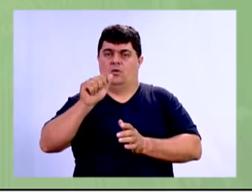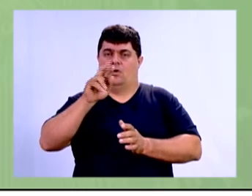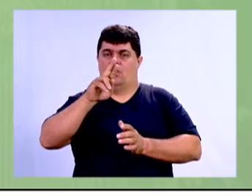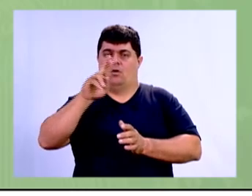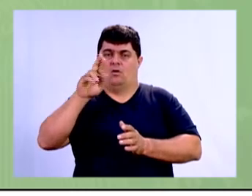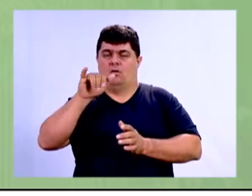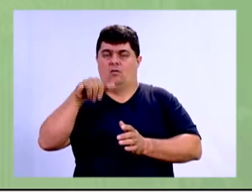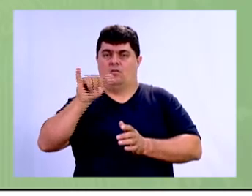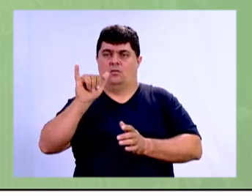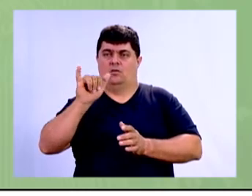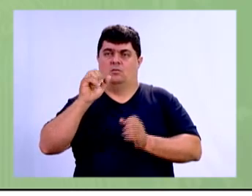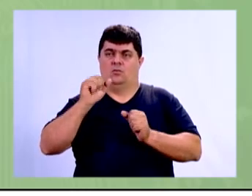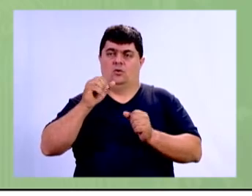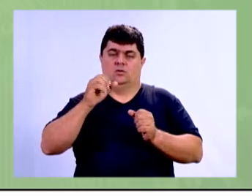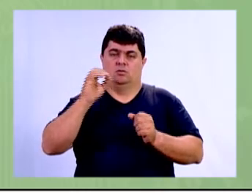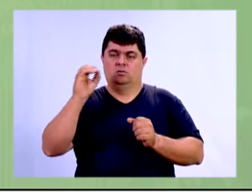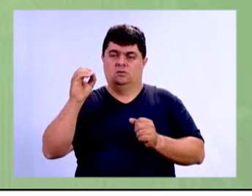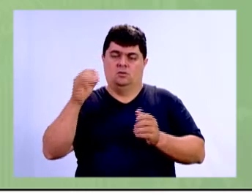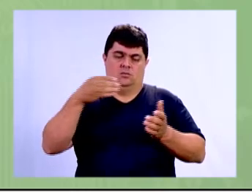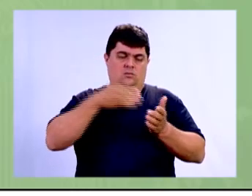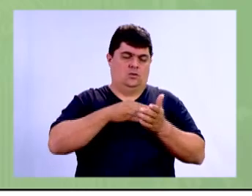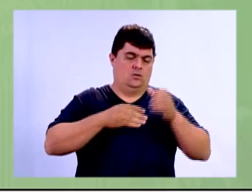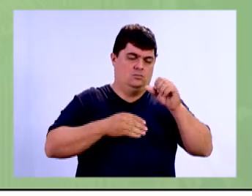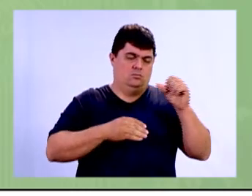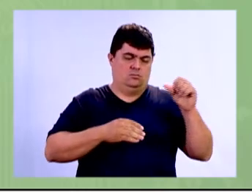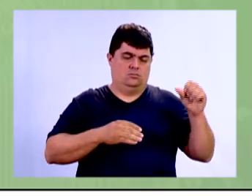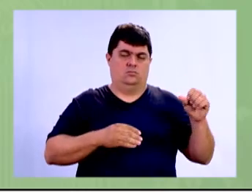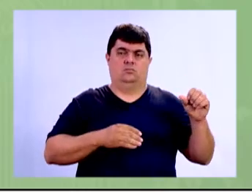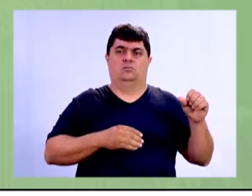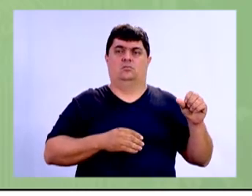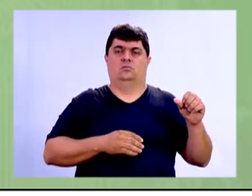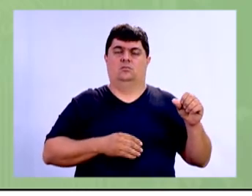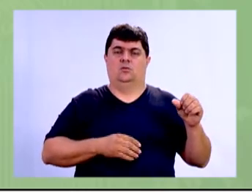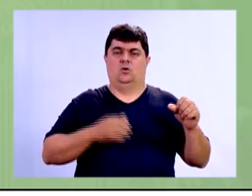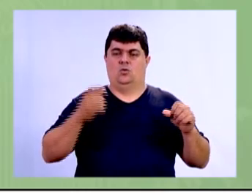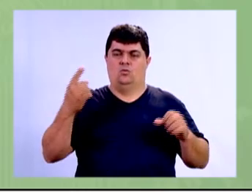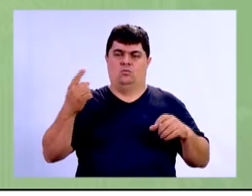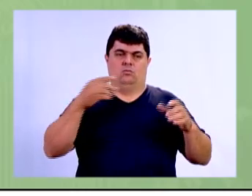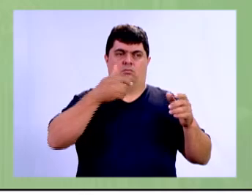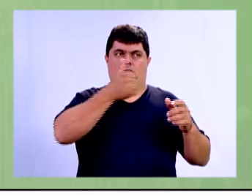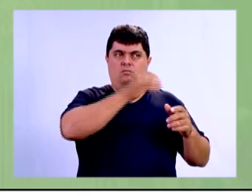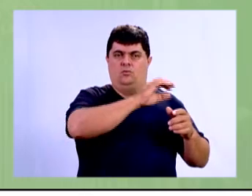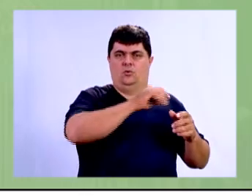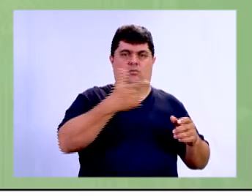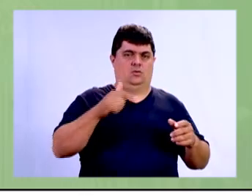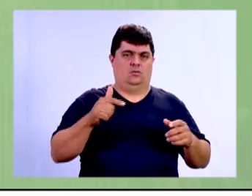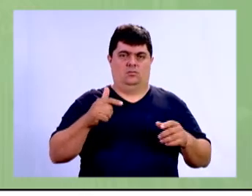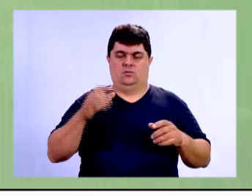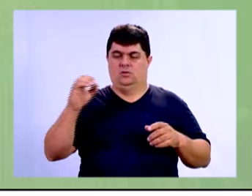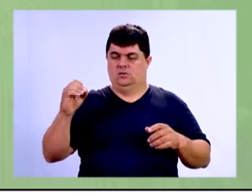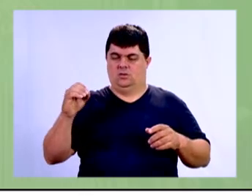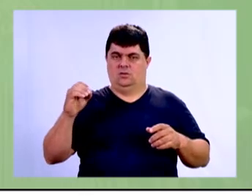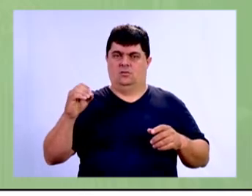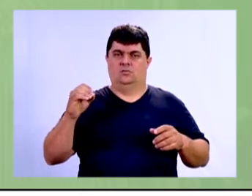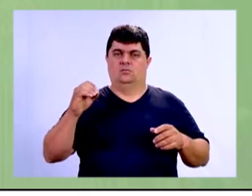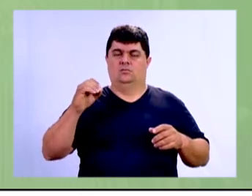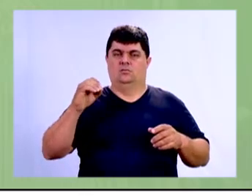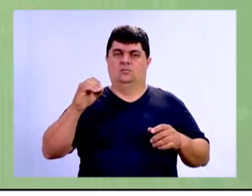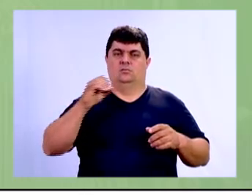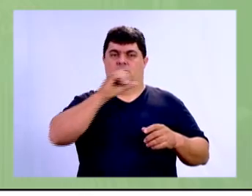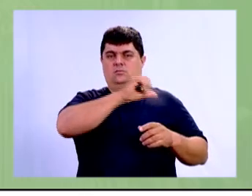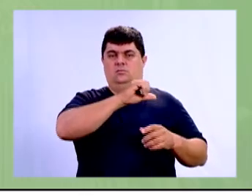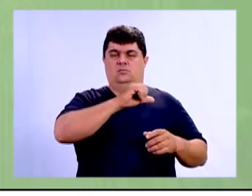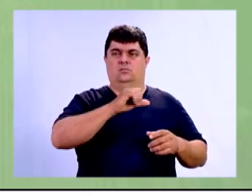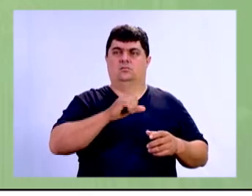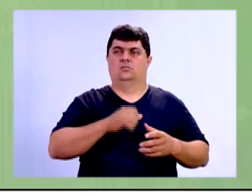e pode ter de 0 a 999 clientes armazenados. Não é de 1 até 1000 não, hein? De 1 até 1000 não